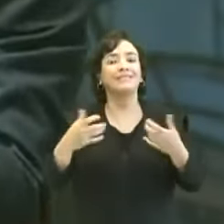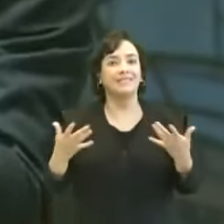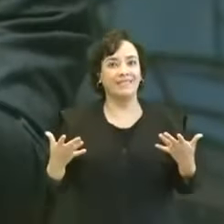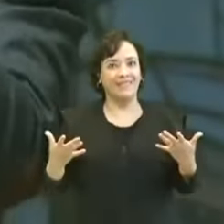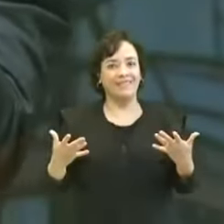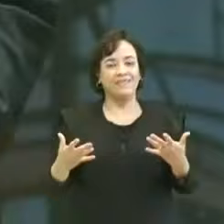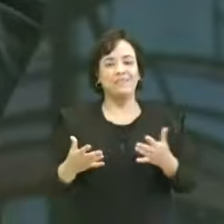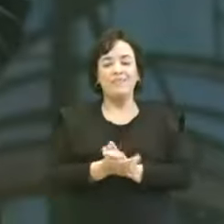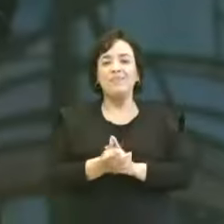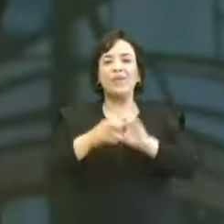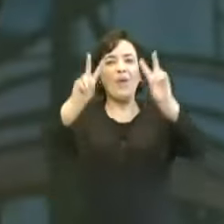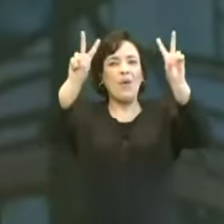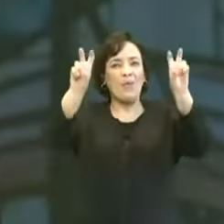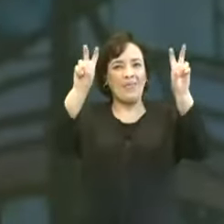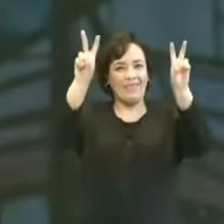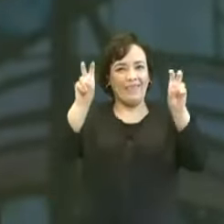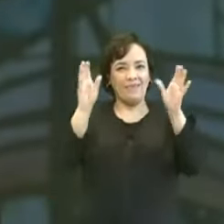mensagem de hoje é